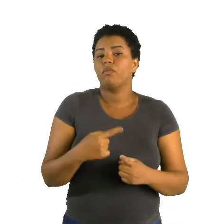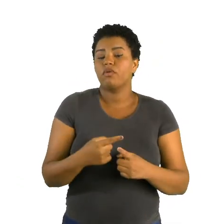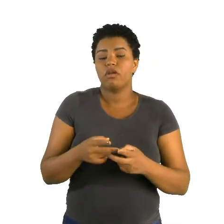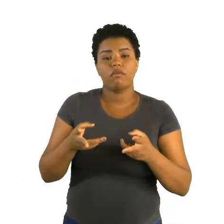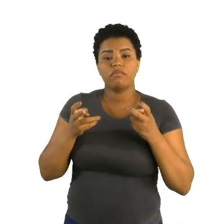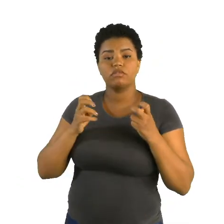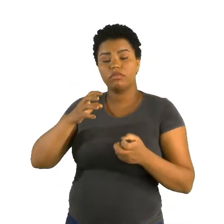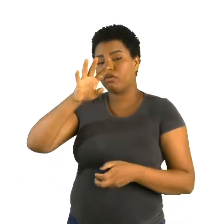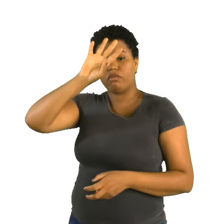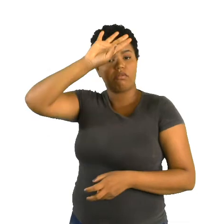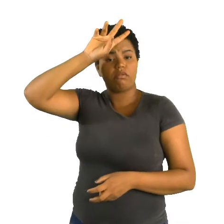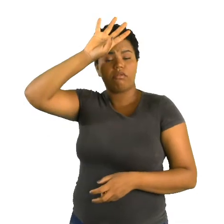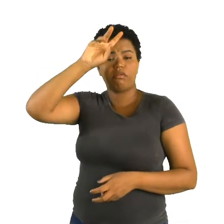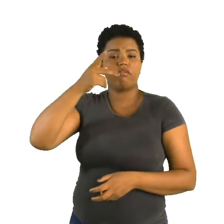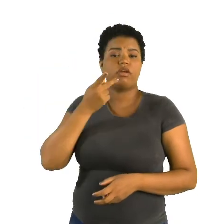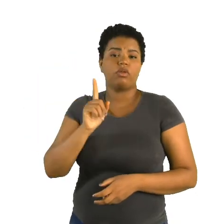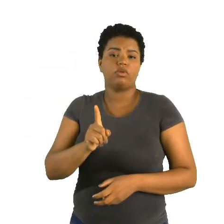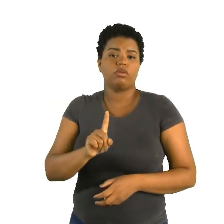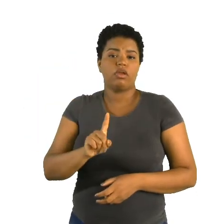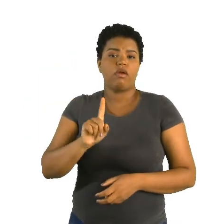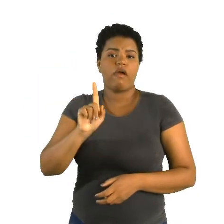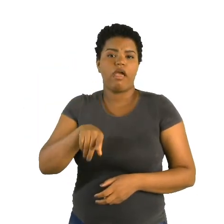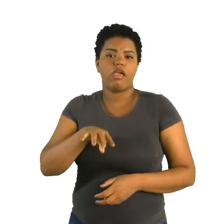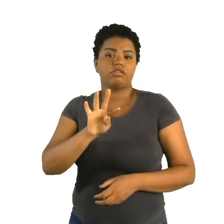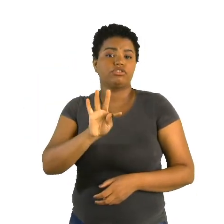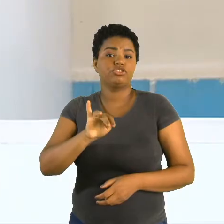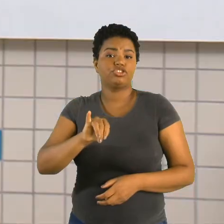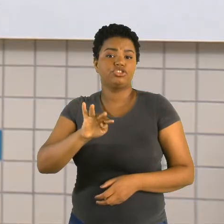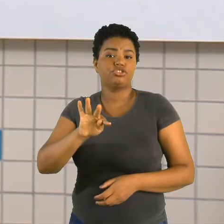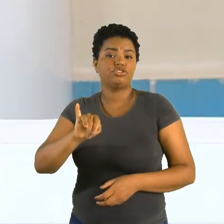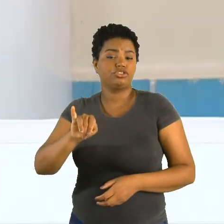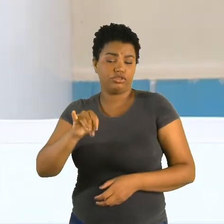Cebolinha, quem ofendeu ela foi o Titi.